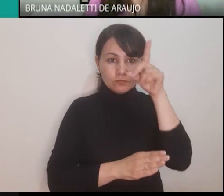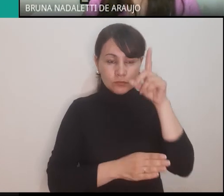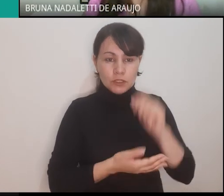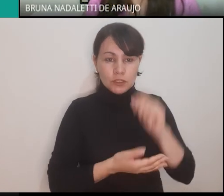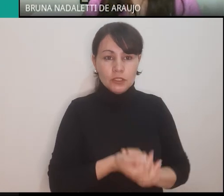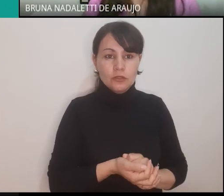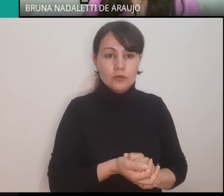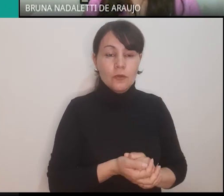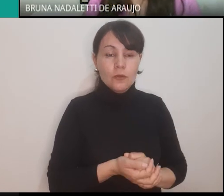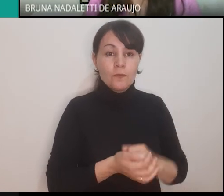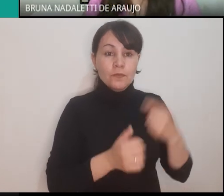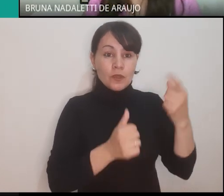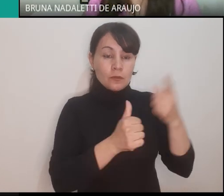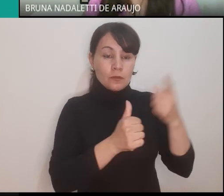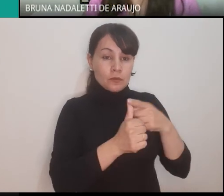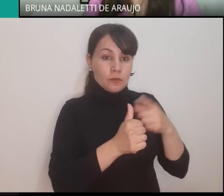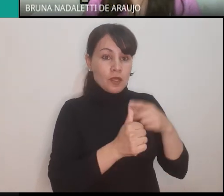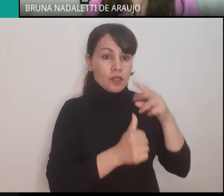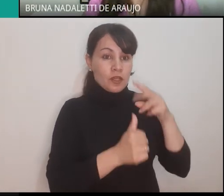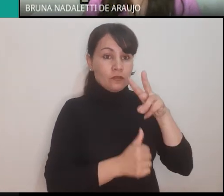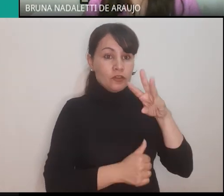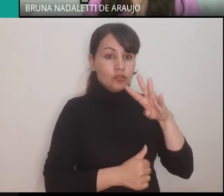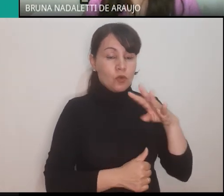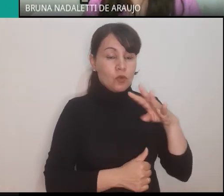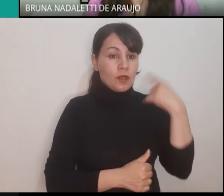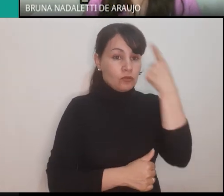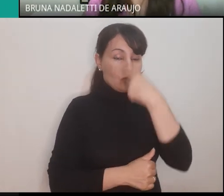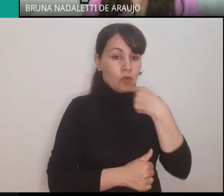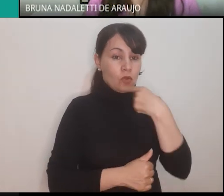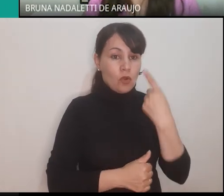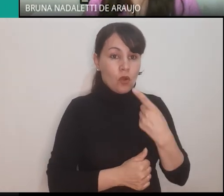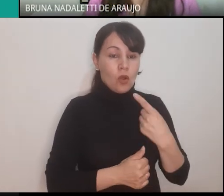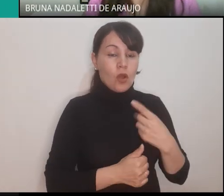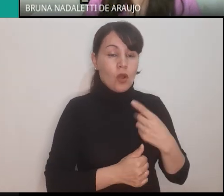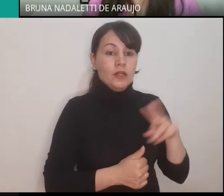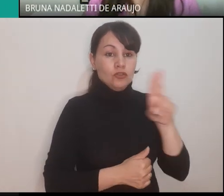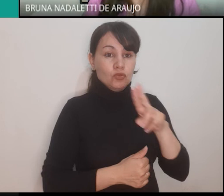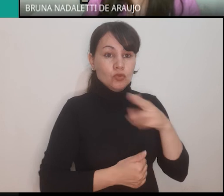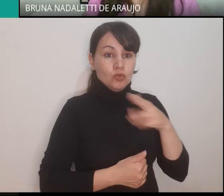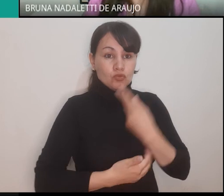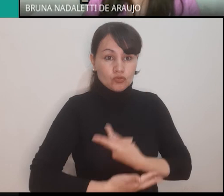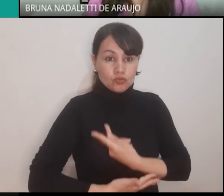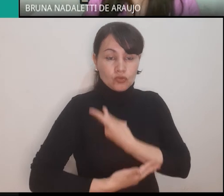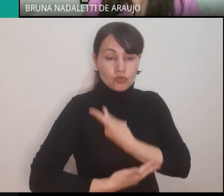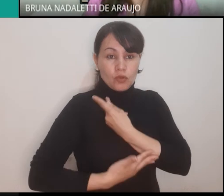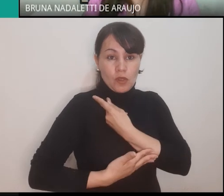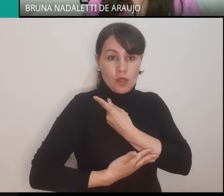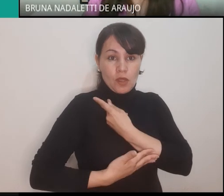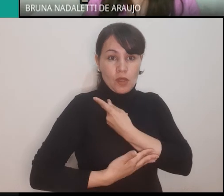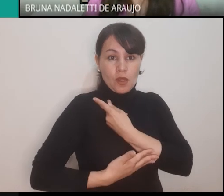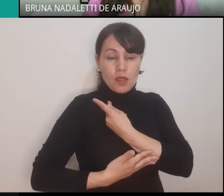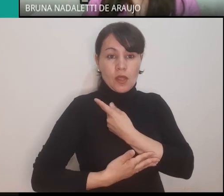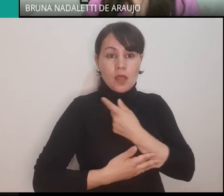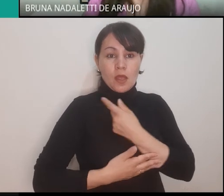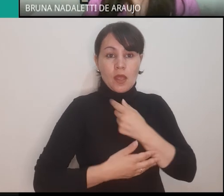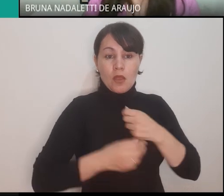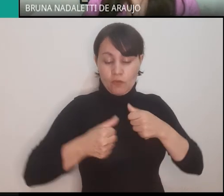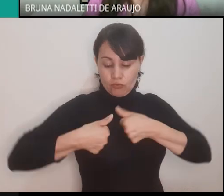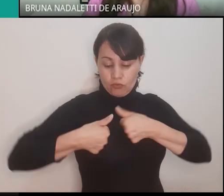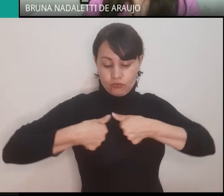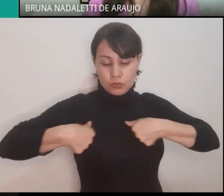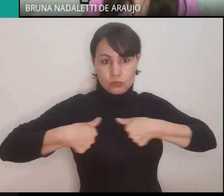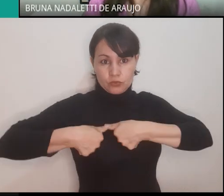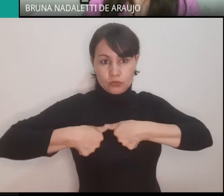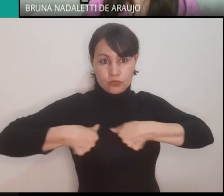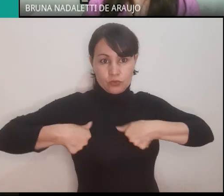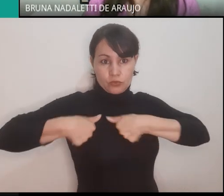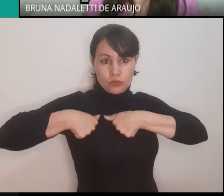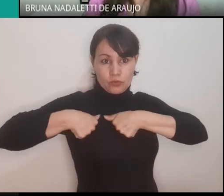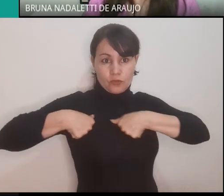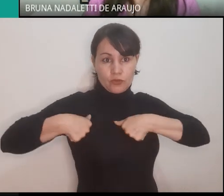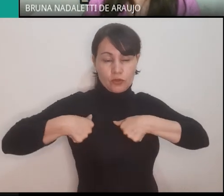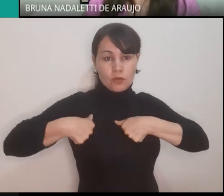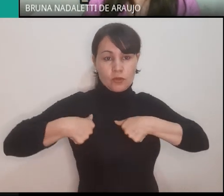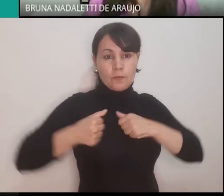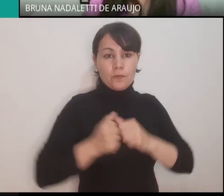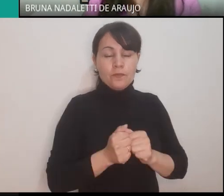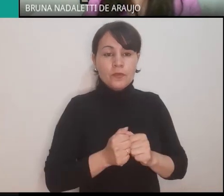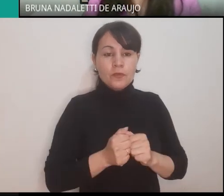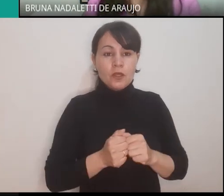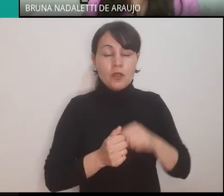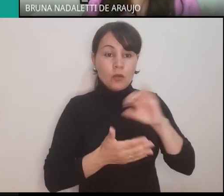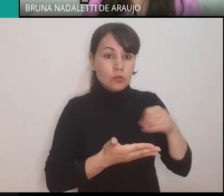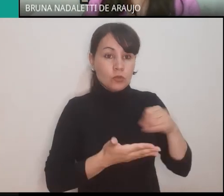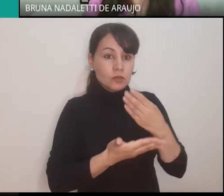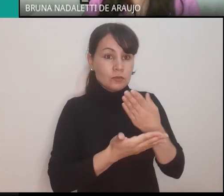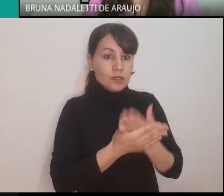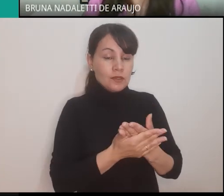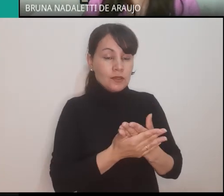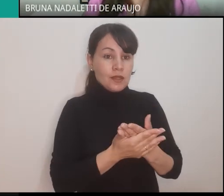primeiras 24 horas da passagem do catéter, orienta-se manter o curativo com gaze, né, vista a possibilidade, então, ainda